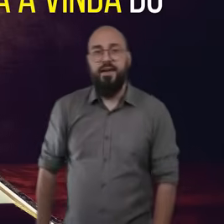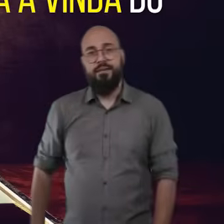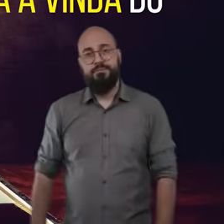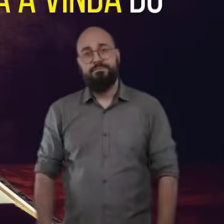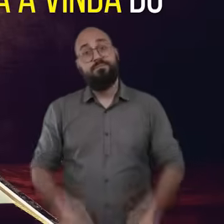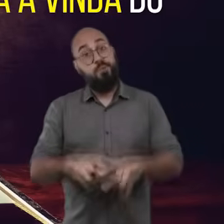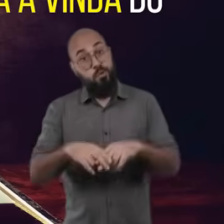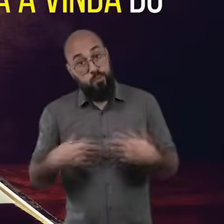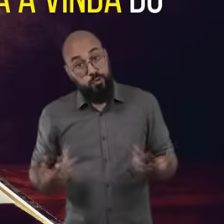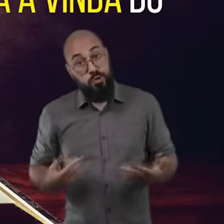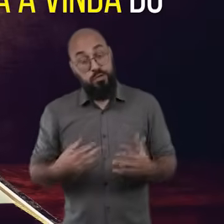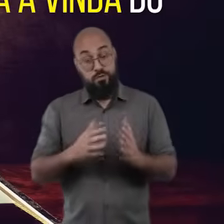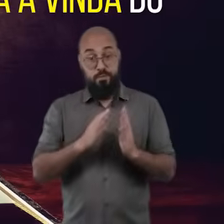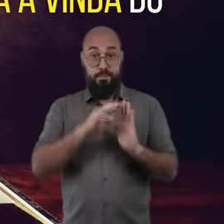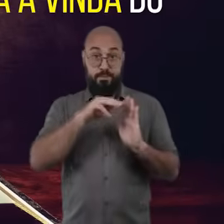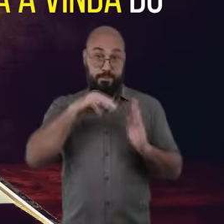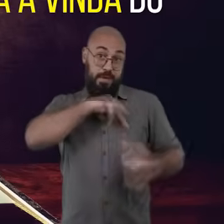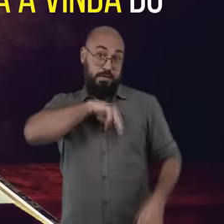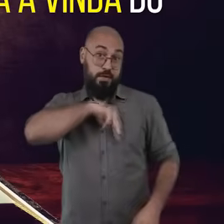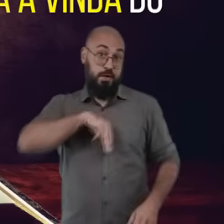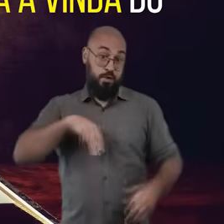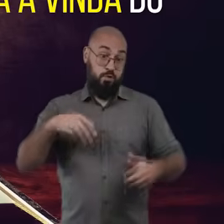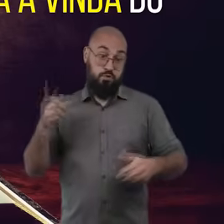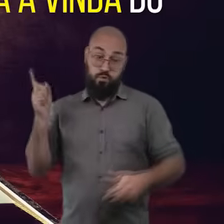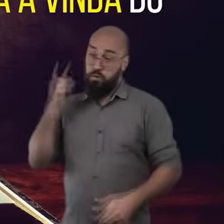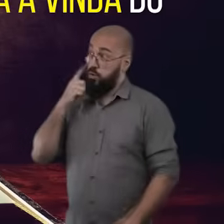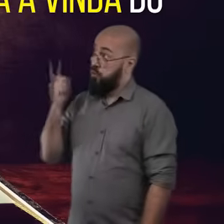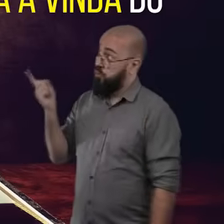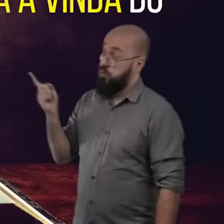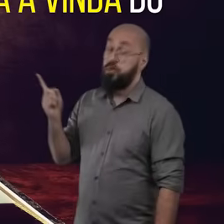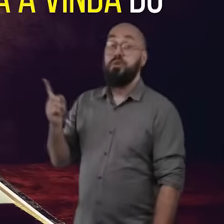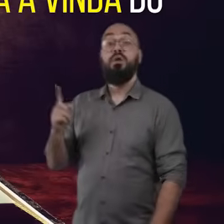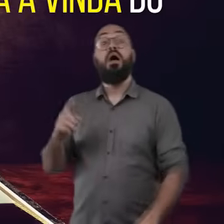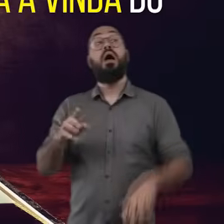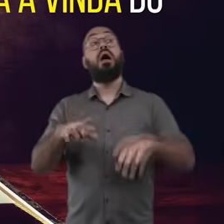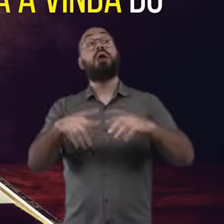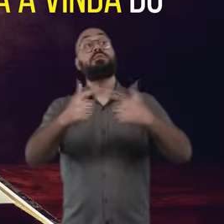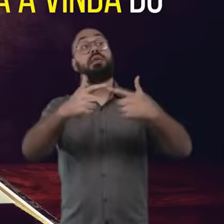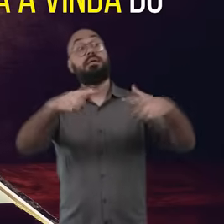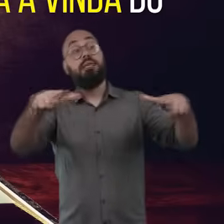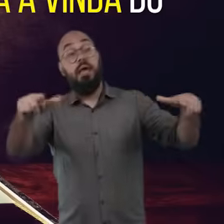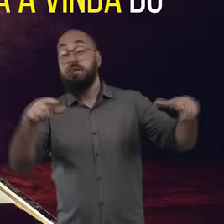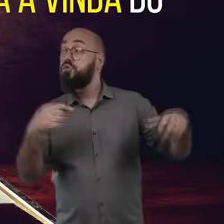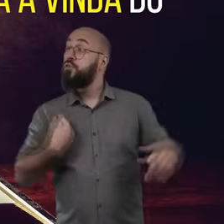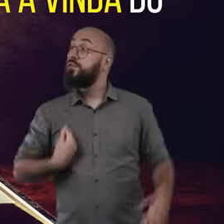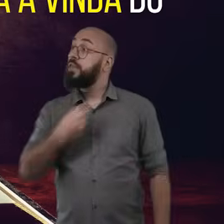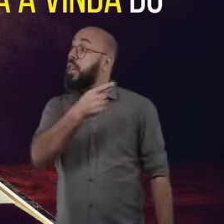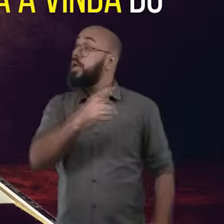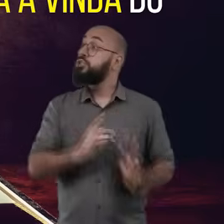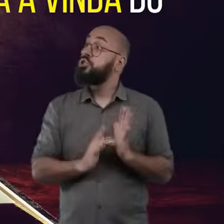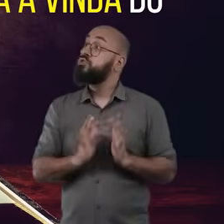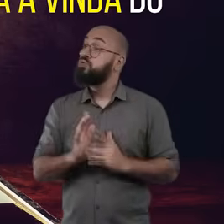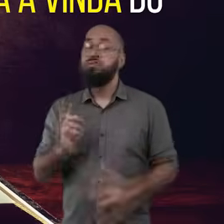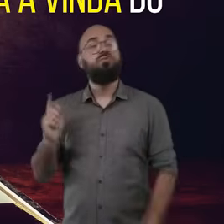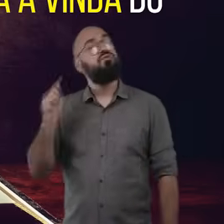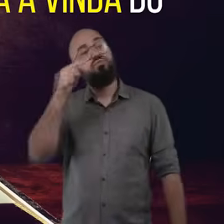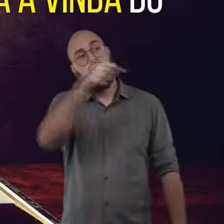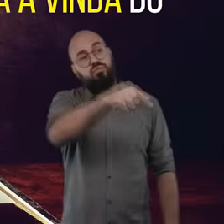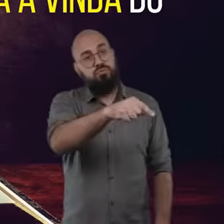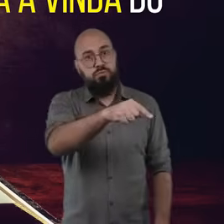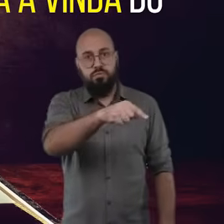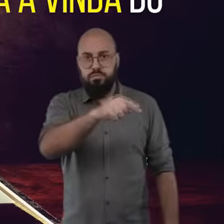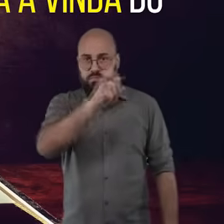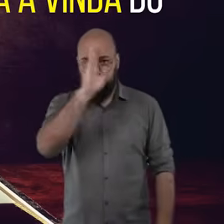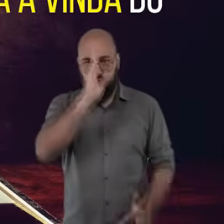Portanto, se disserem a vocês, eis que ele está no deserto, não vão lá. Ou se disserem, eis que ele está no interior da